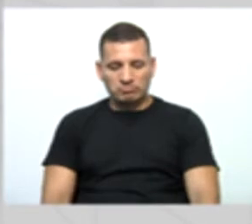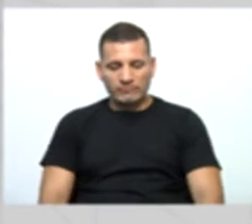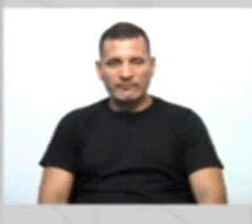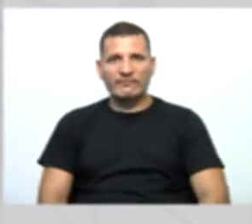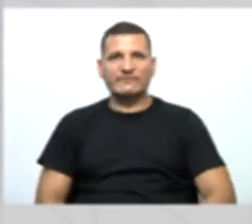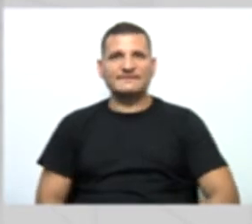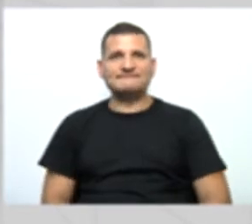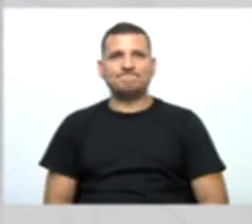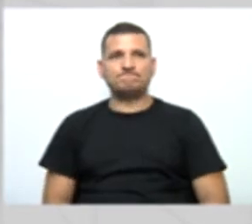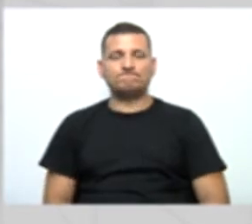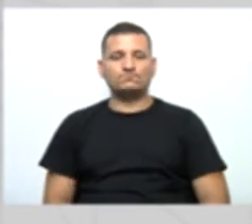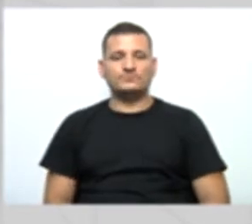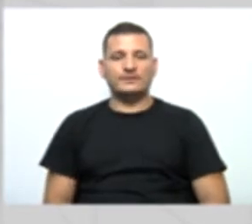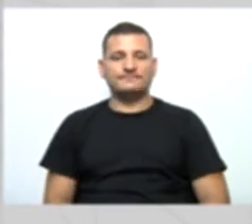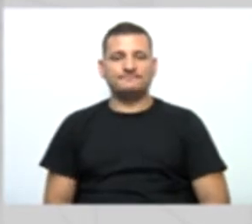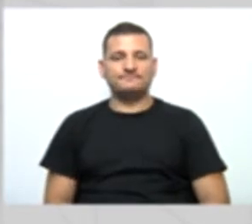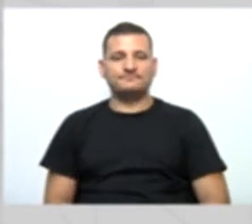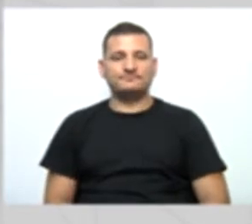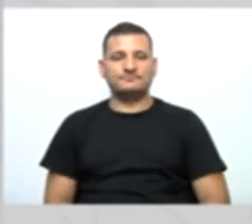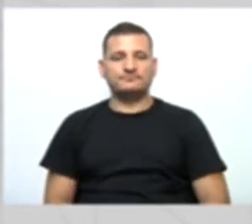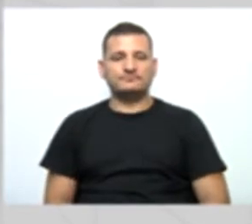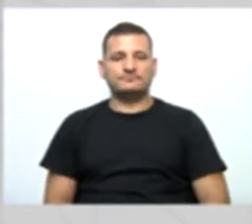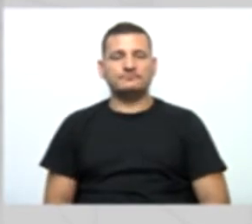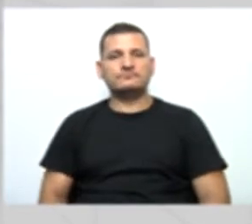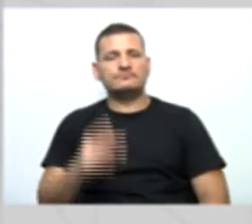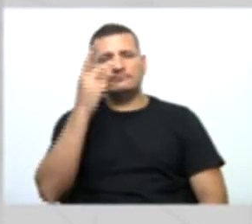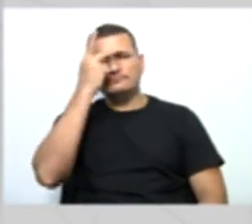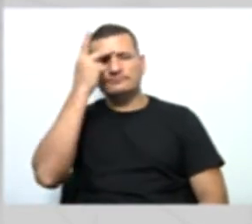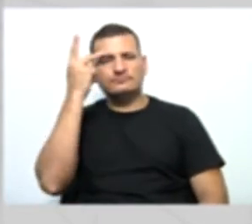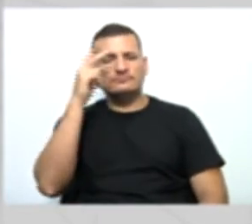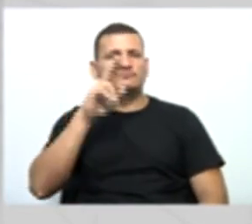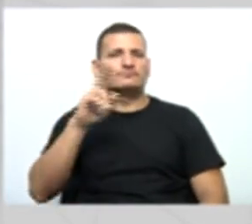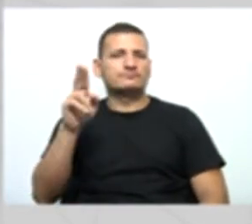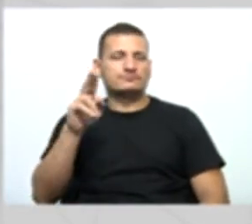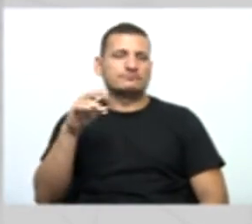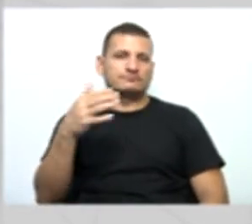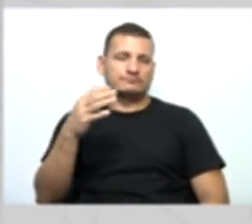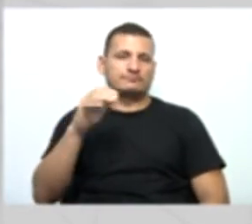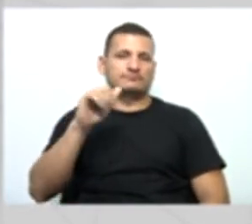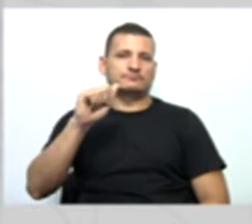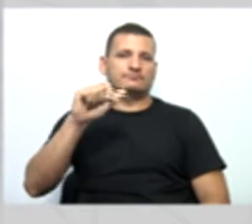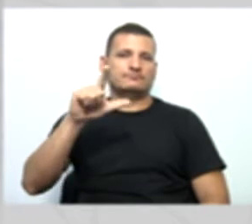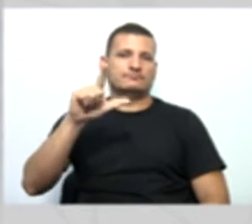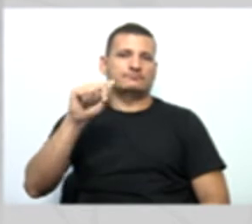Vamos lá. O nome dessa pessoa. Digamos que o nome dela vai ser Alan.